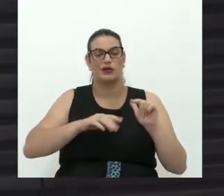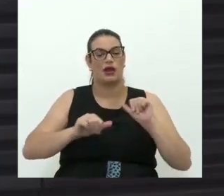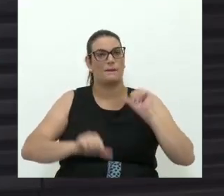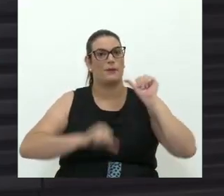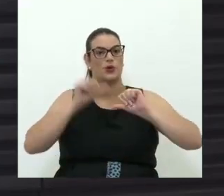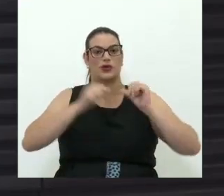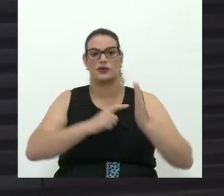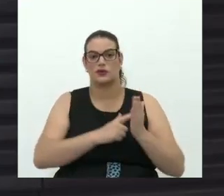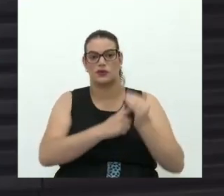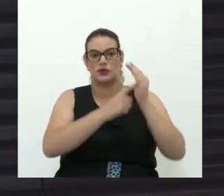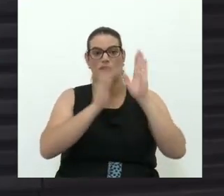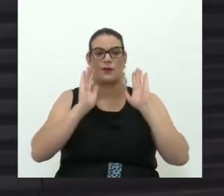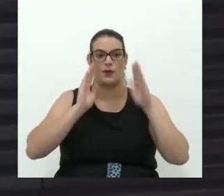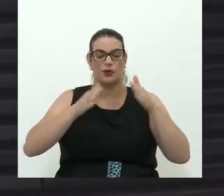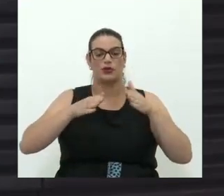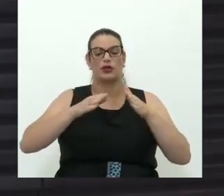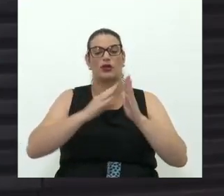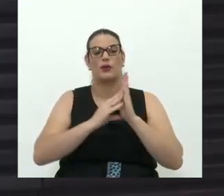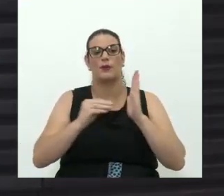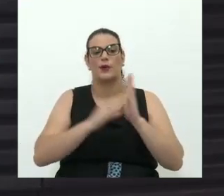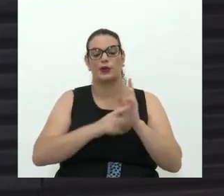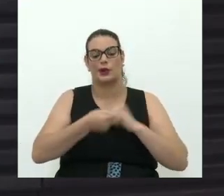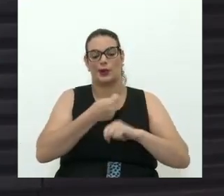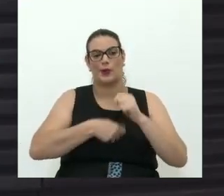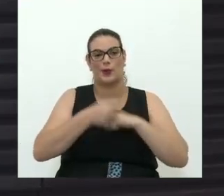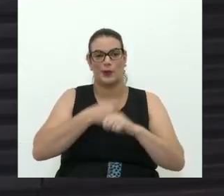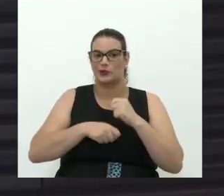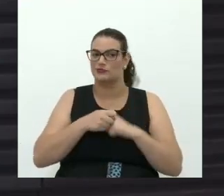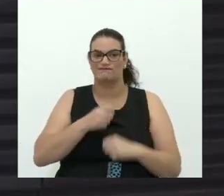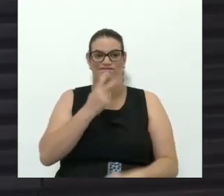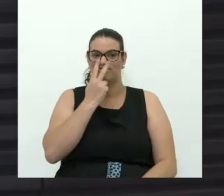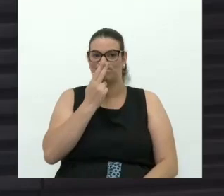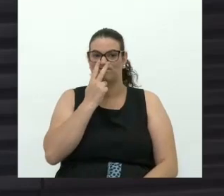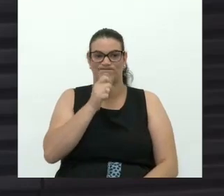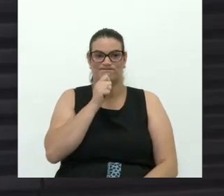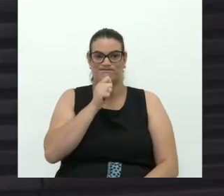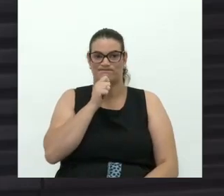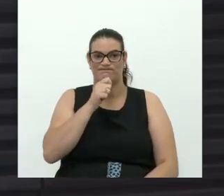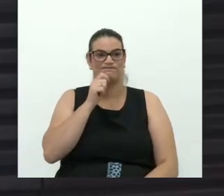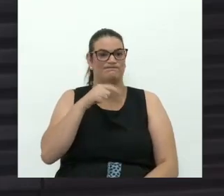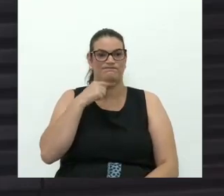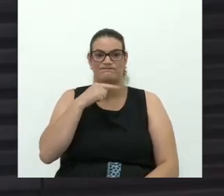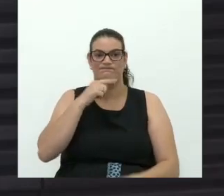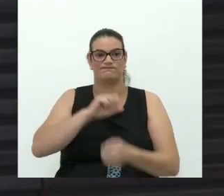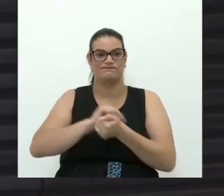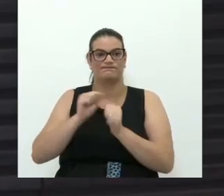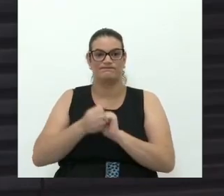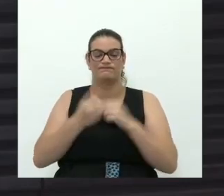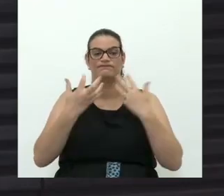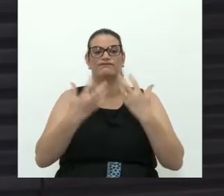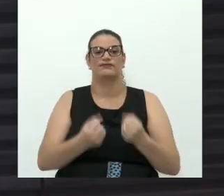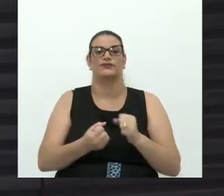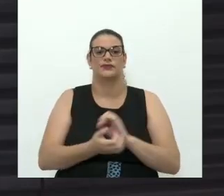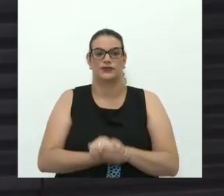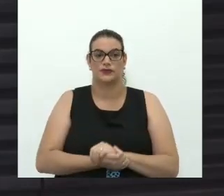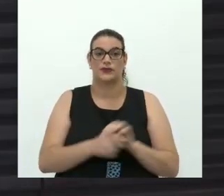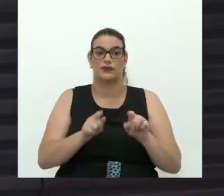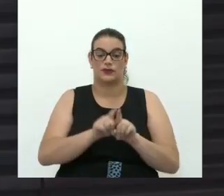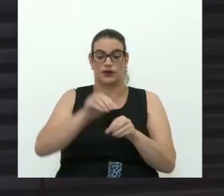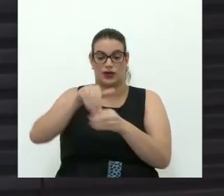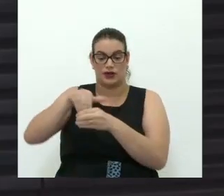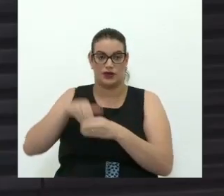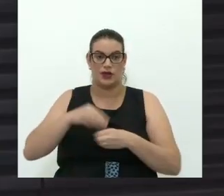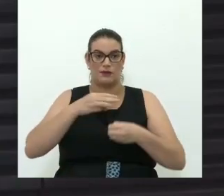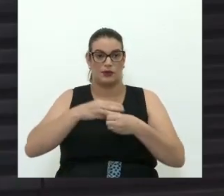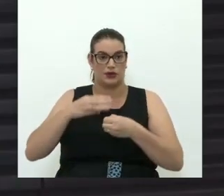baseada no modelo econômico que a gente não tá conseguindo ainda lidar e essas eleições municipais